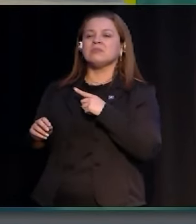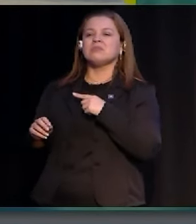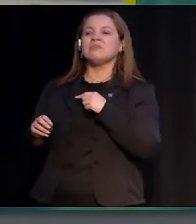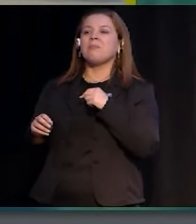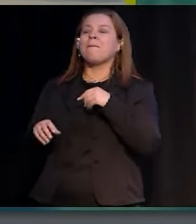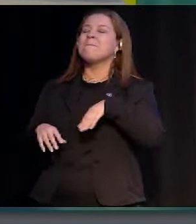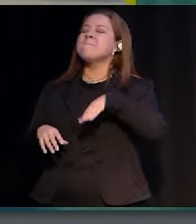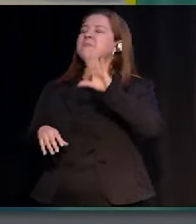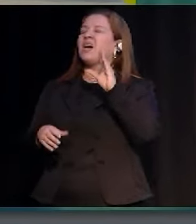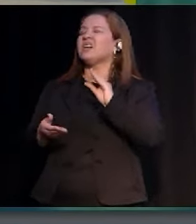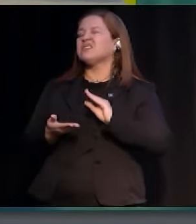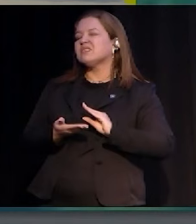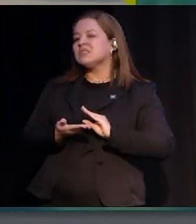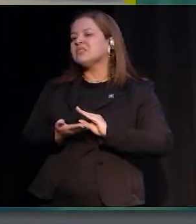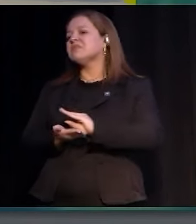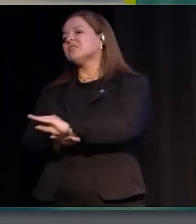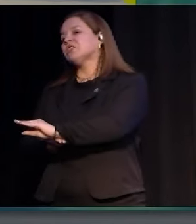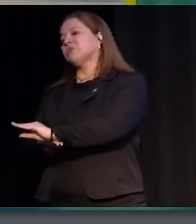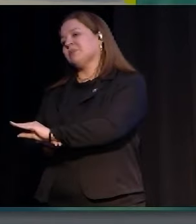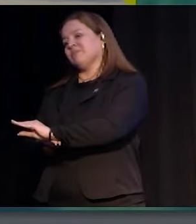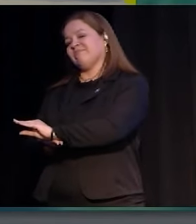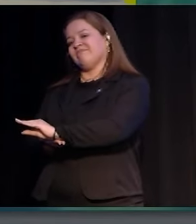Mais investimentos.